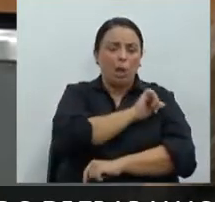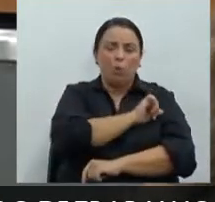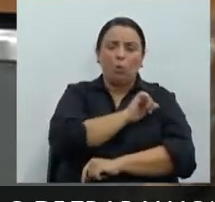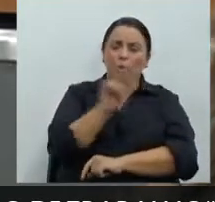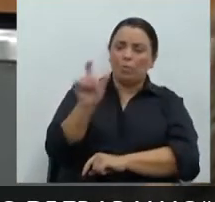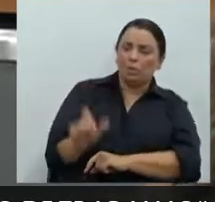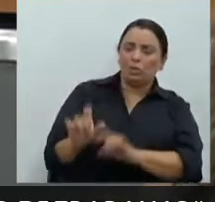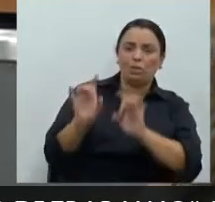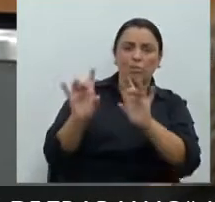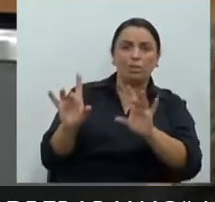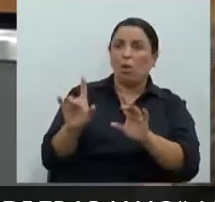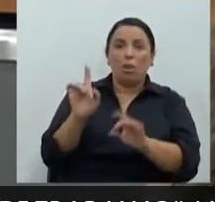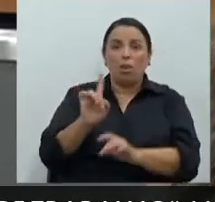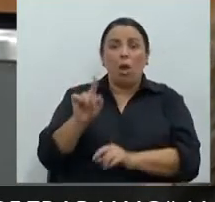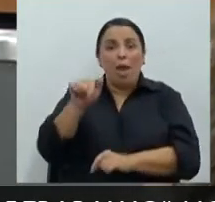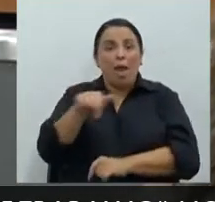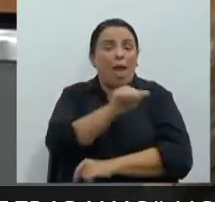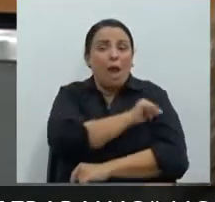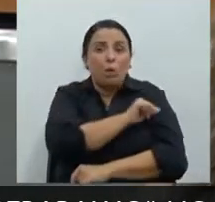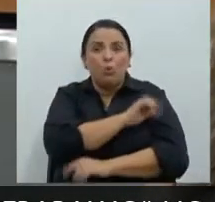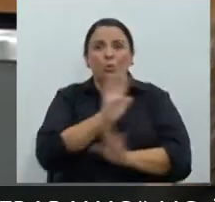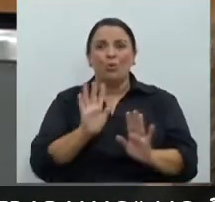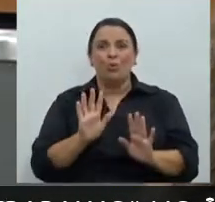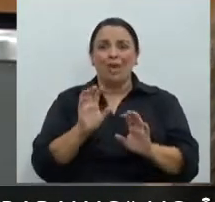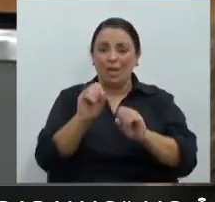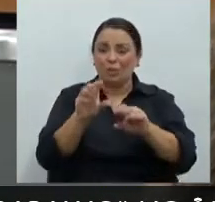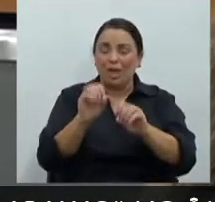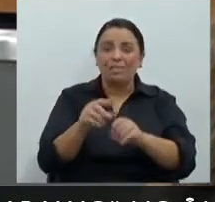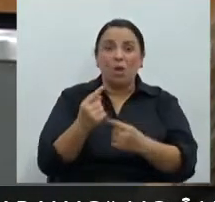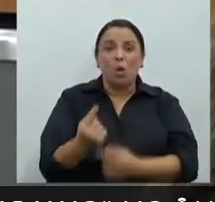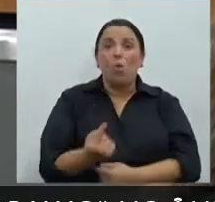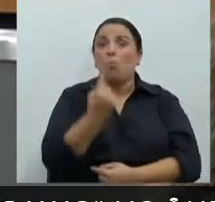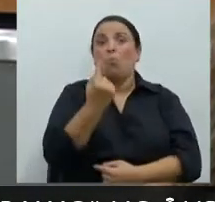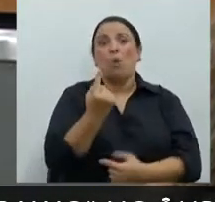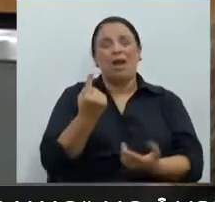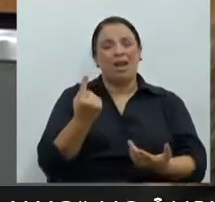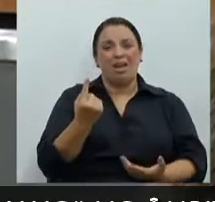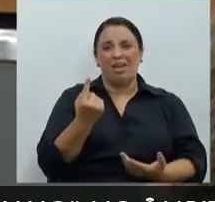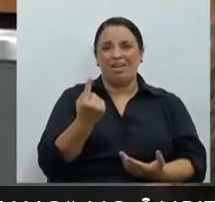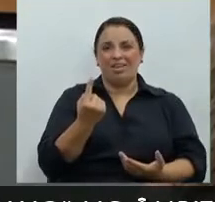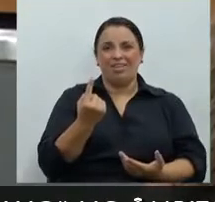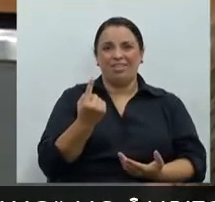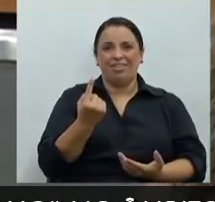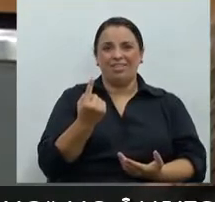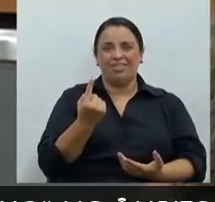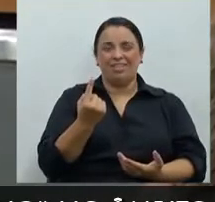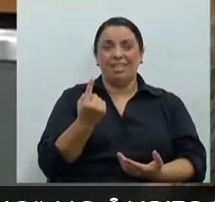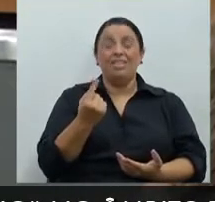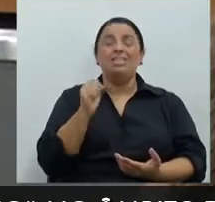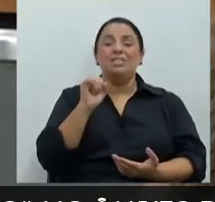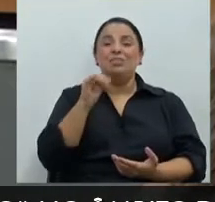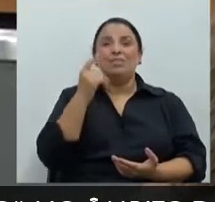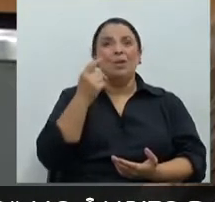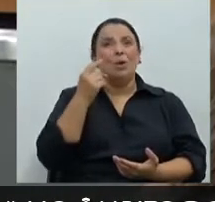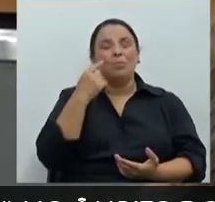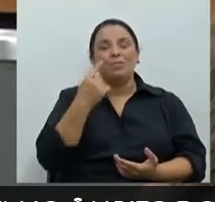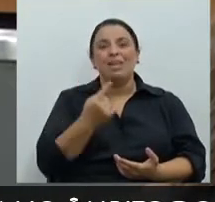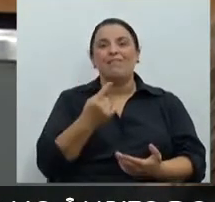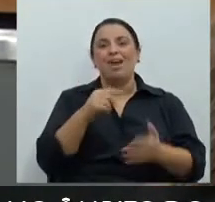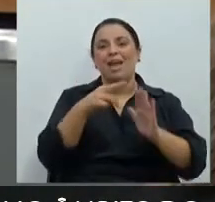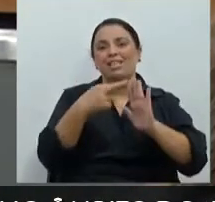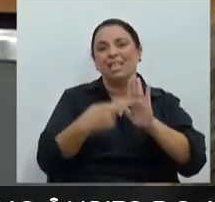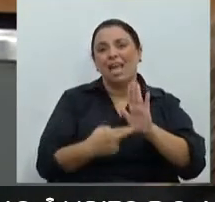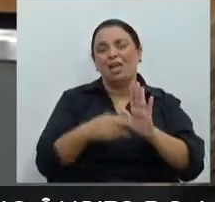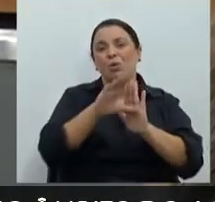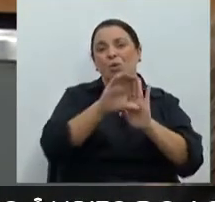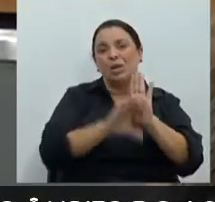A educação é uma nomenclatura só, se você perceber a linha da todos os parâmetros curriculares, tudo no que diz respeito